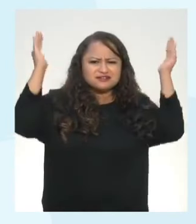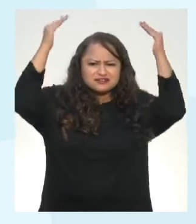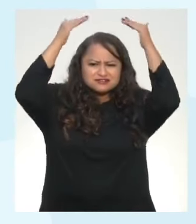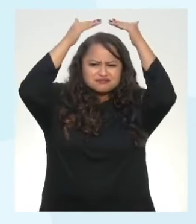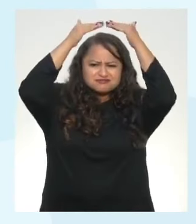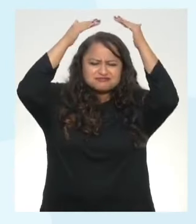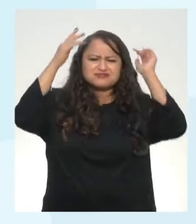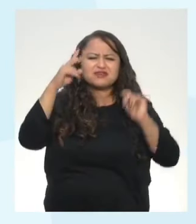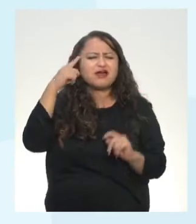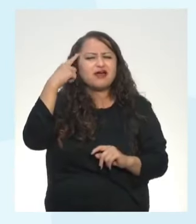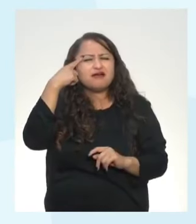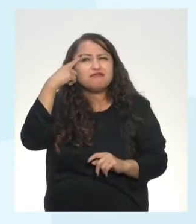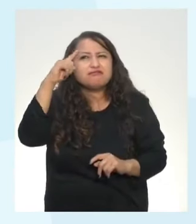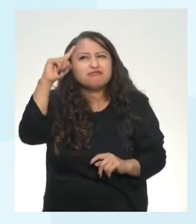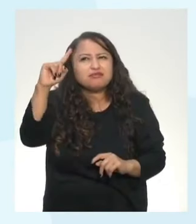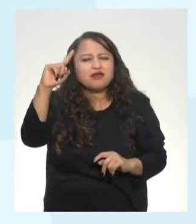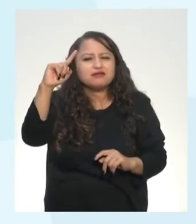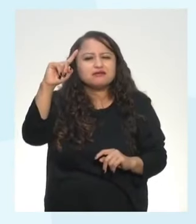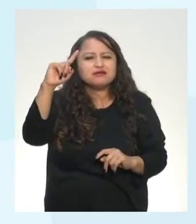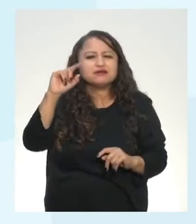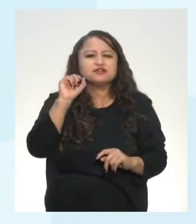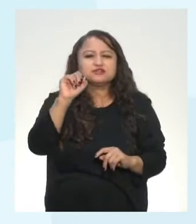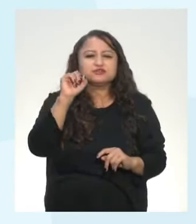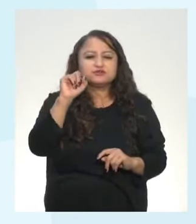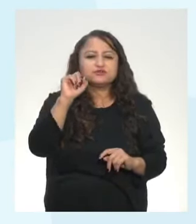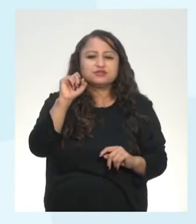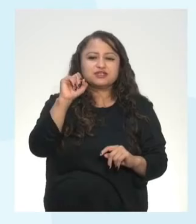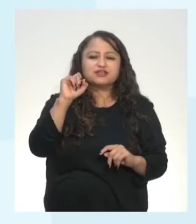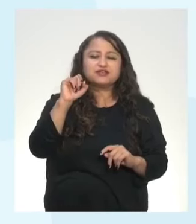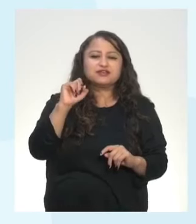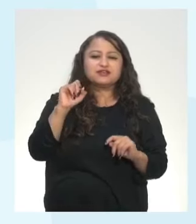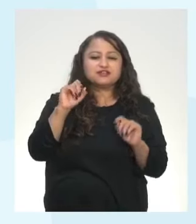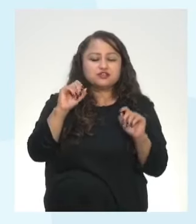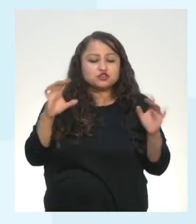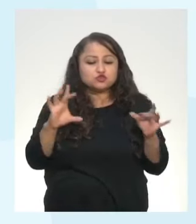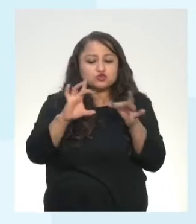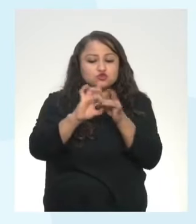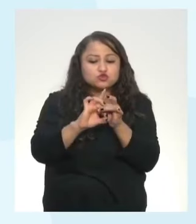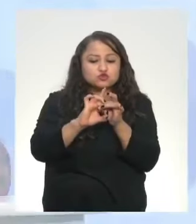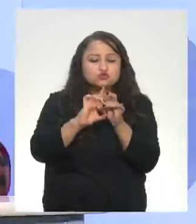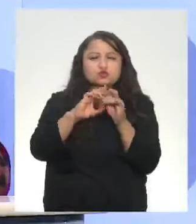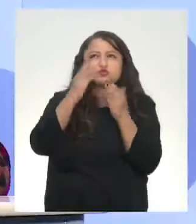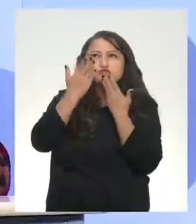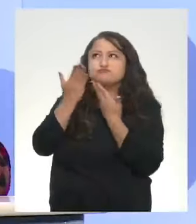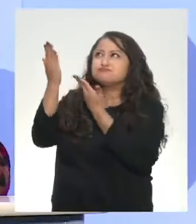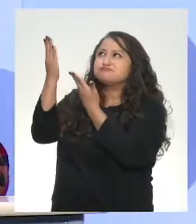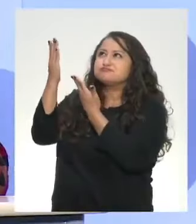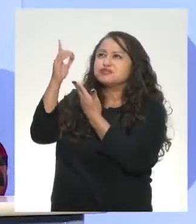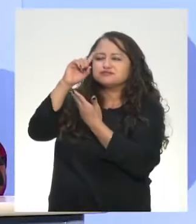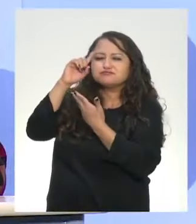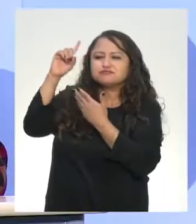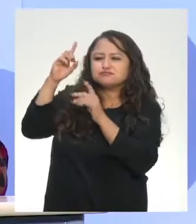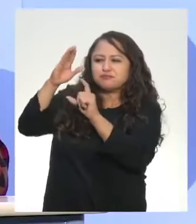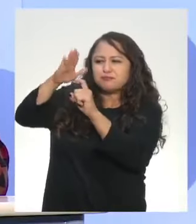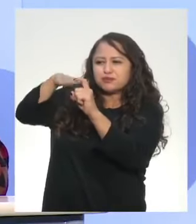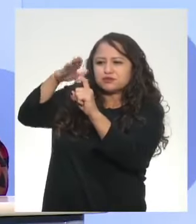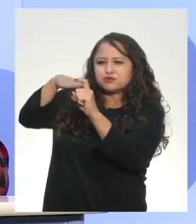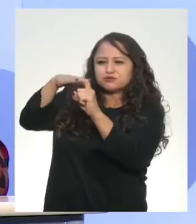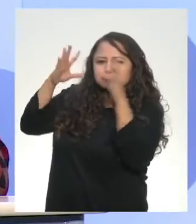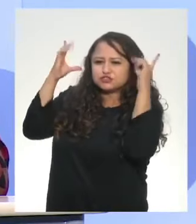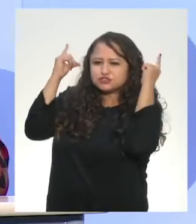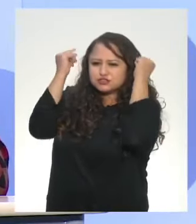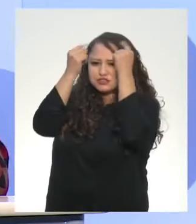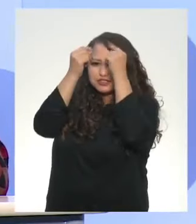político, né, do rei, atrelado a um poder divino, certo? E